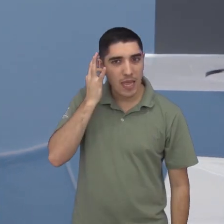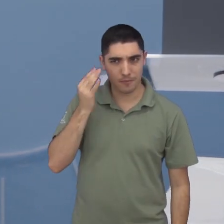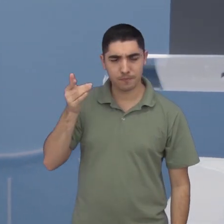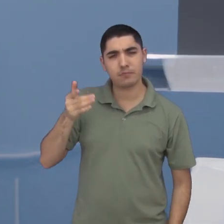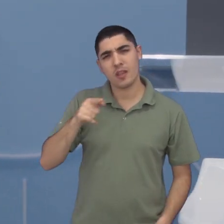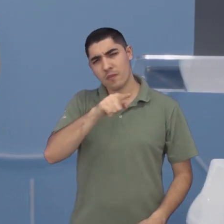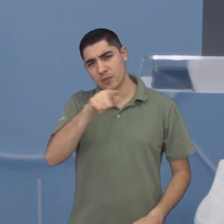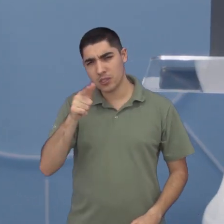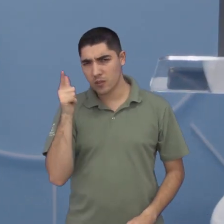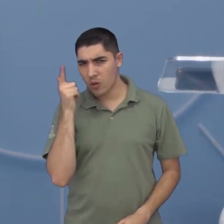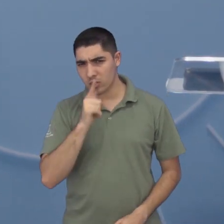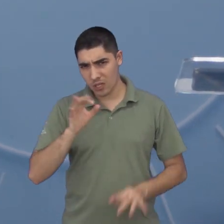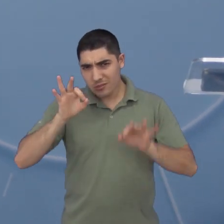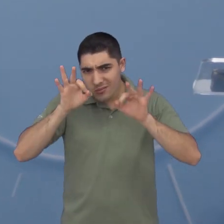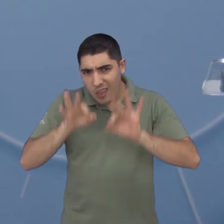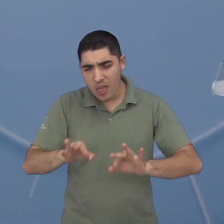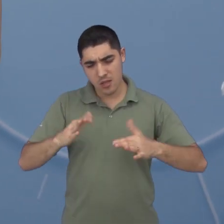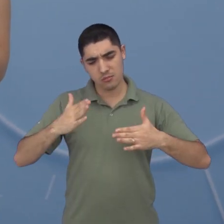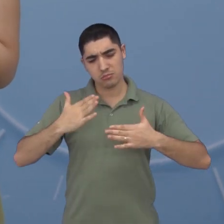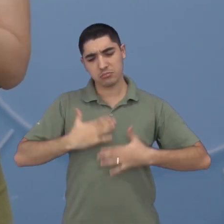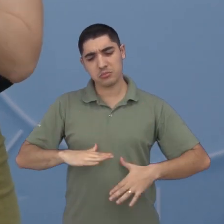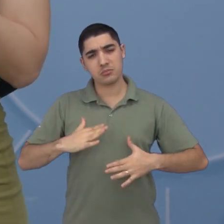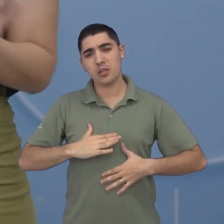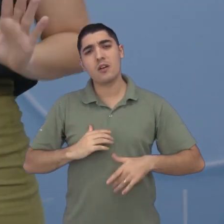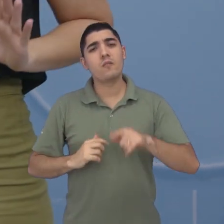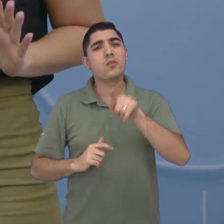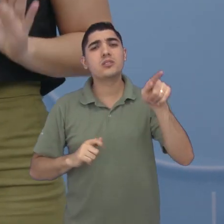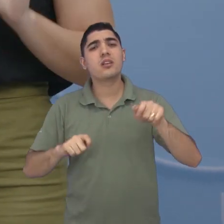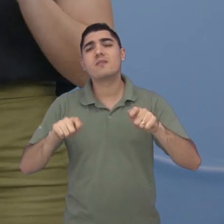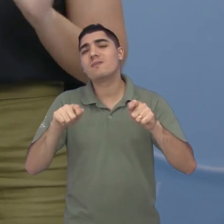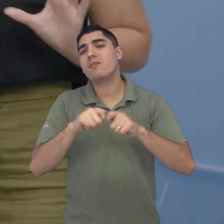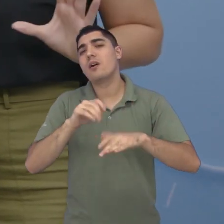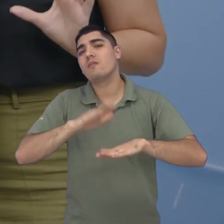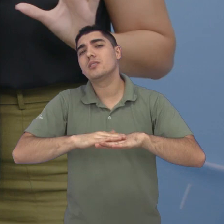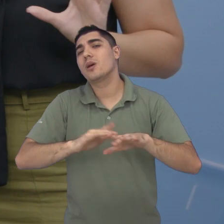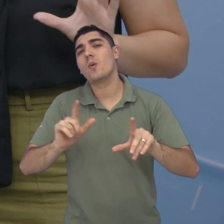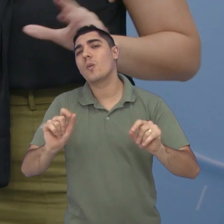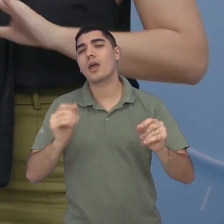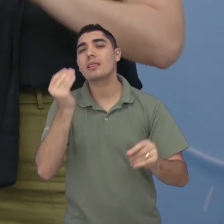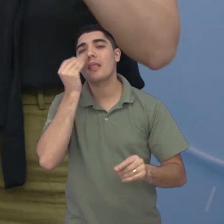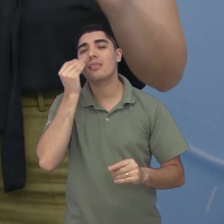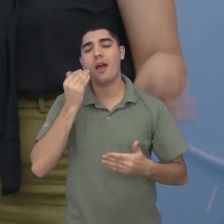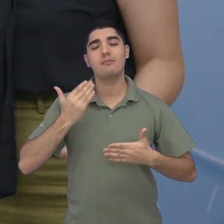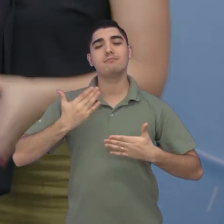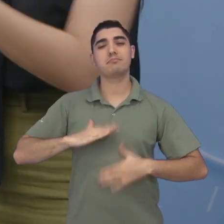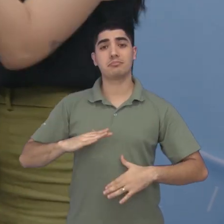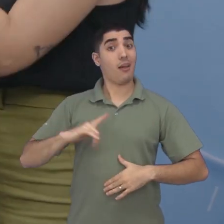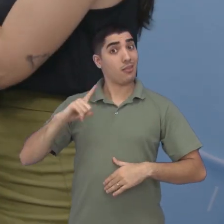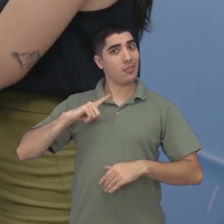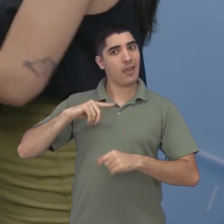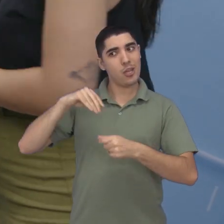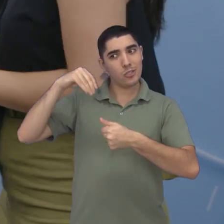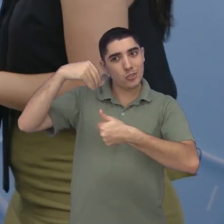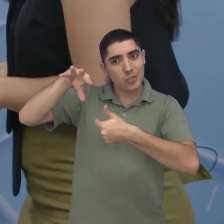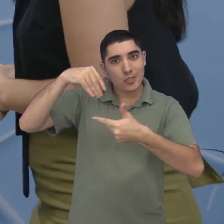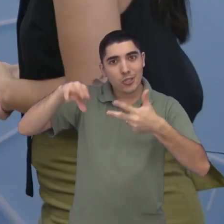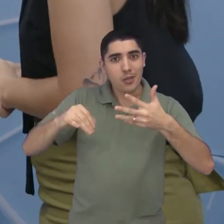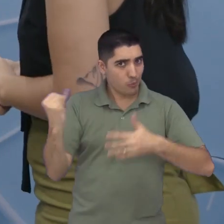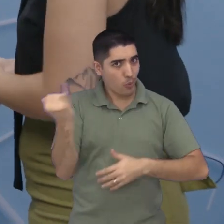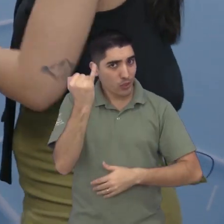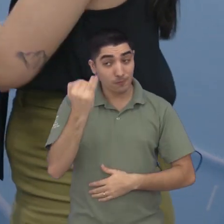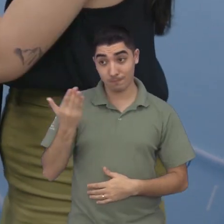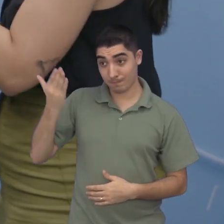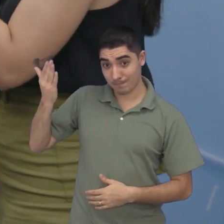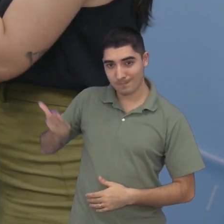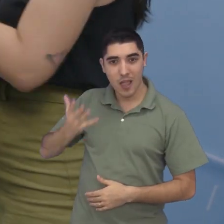relaxar de fato, gente? O que vocês fazem para isso? É sempre bom ter algumas dicas, né? Não é nada mal. E a repórter Fernanda Santos,